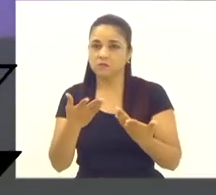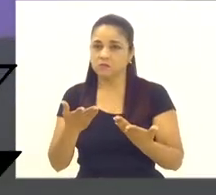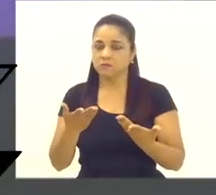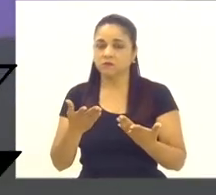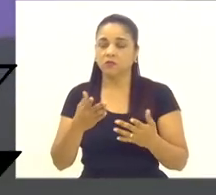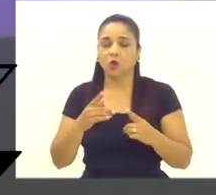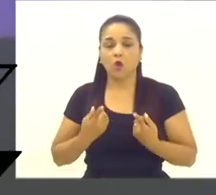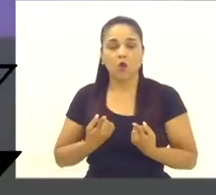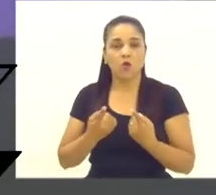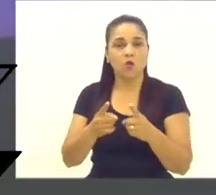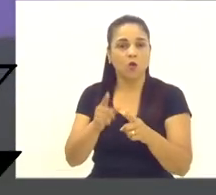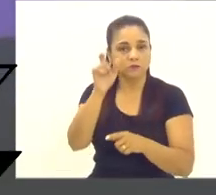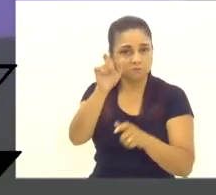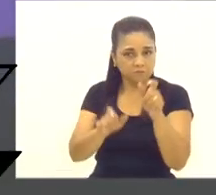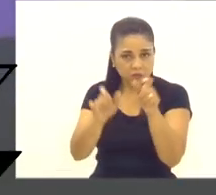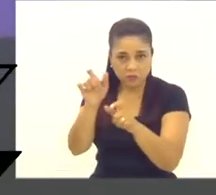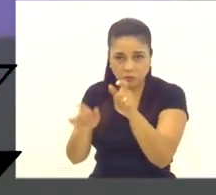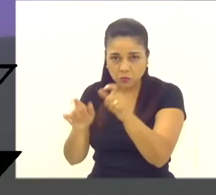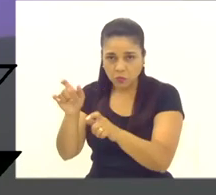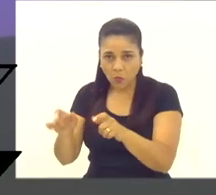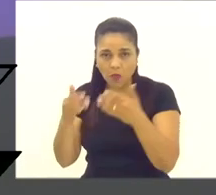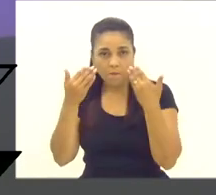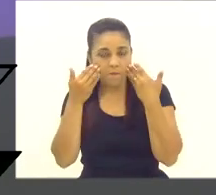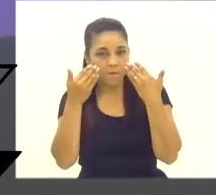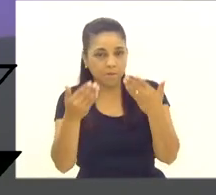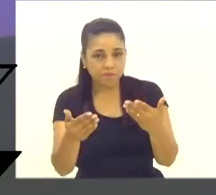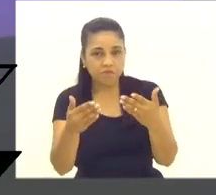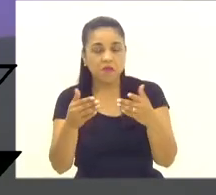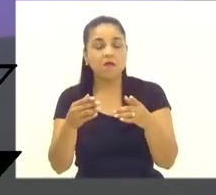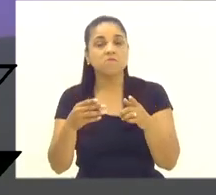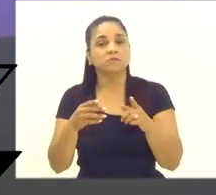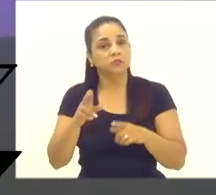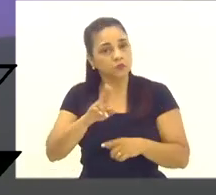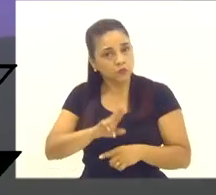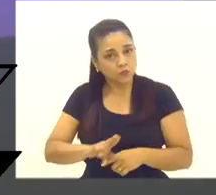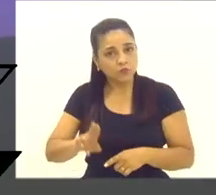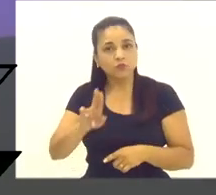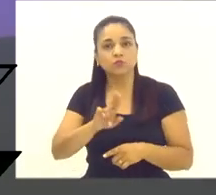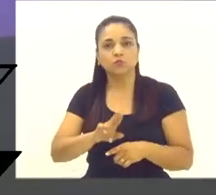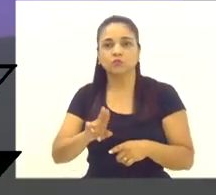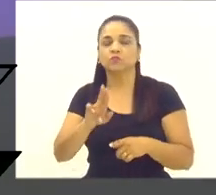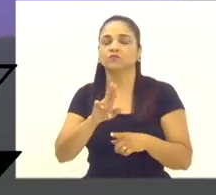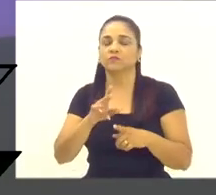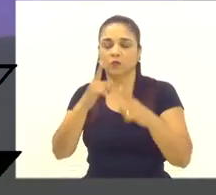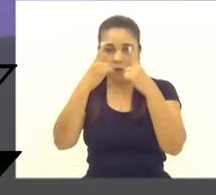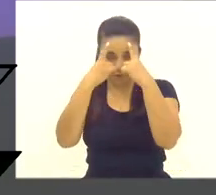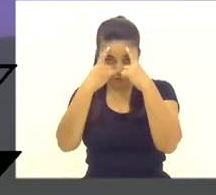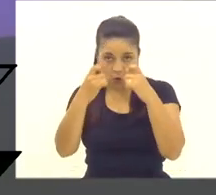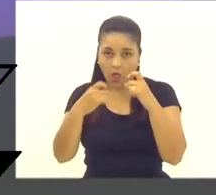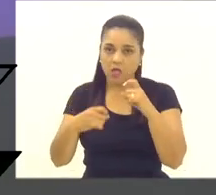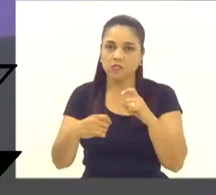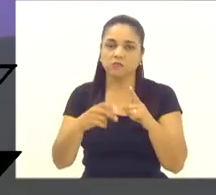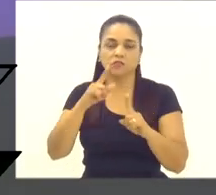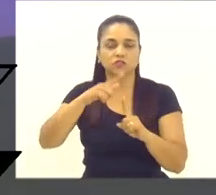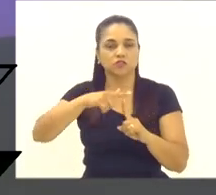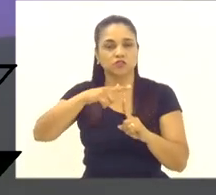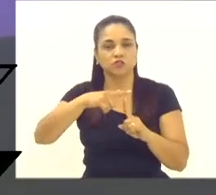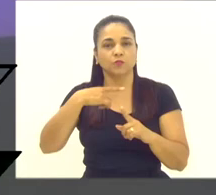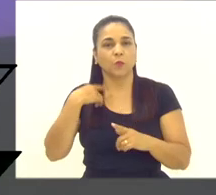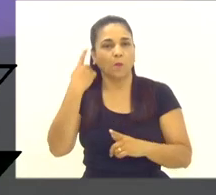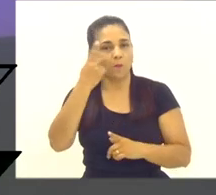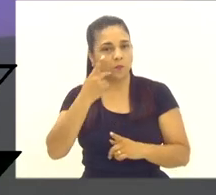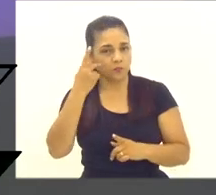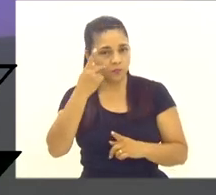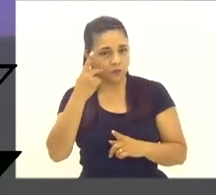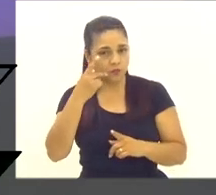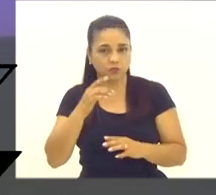contra as pessoas expostas ela tem sido cada vez mais utilizada também como forma de violência política né e não só